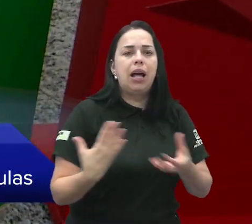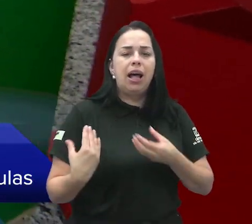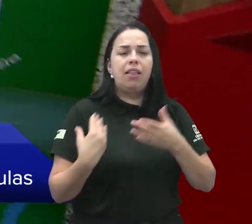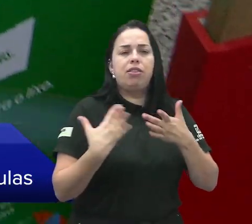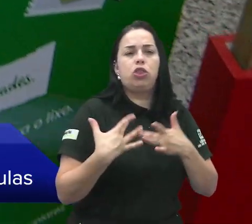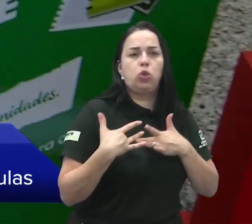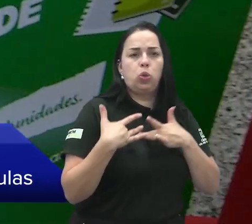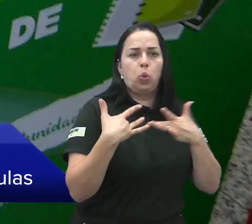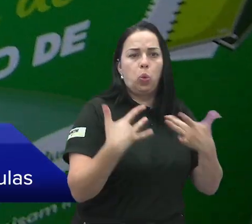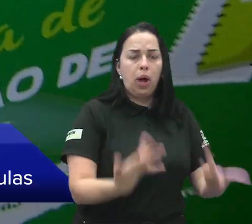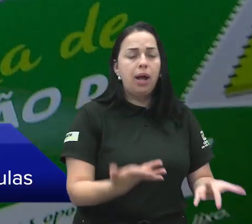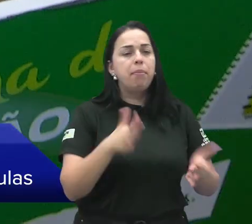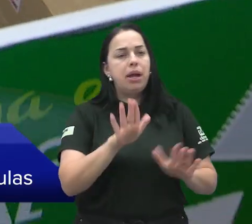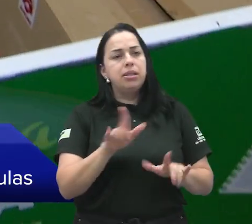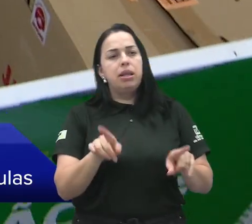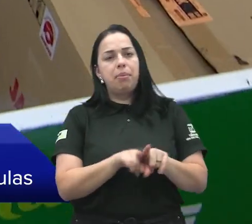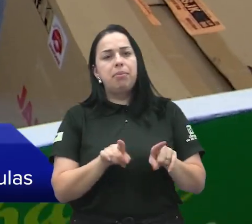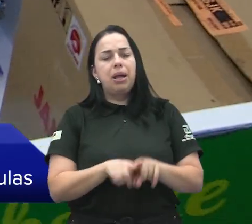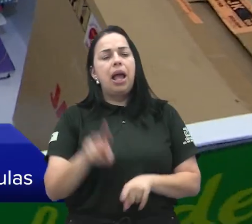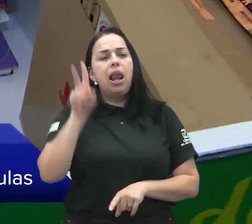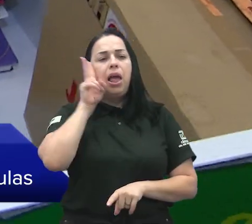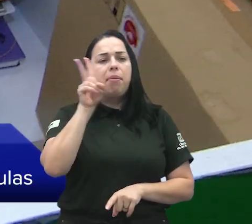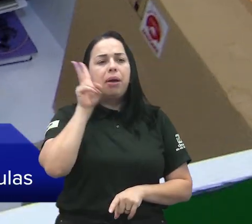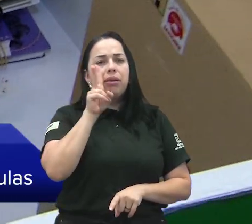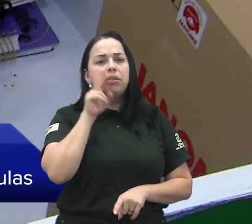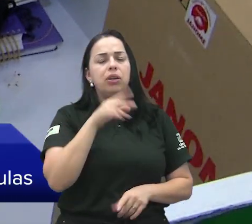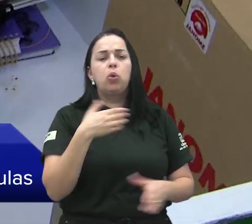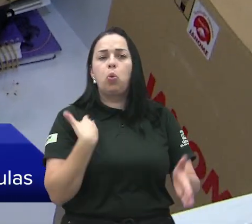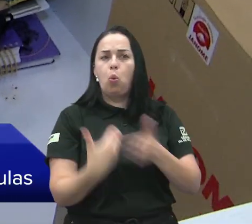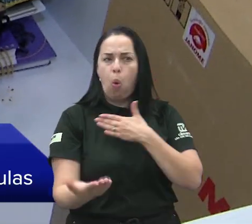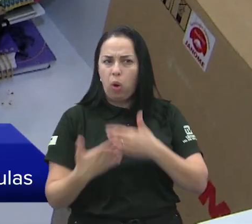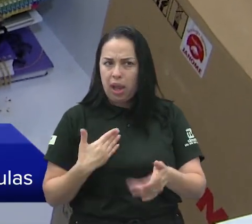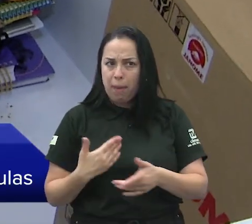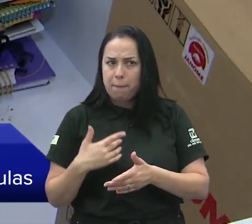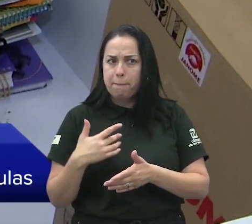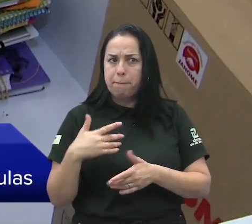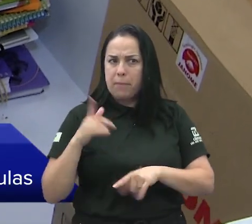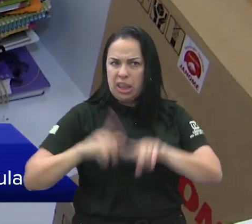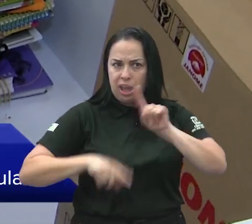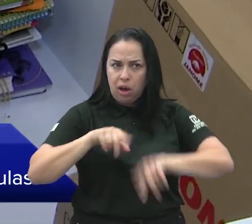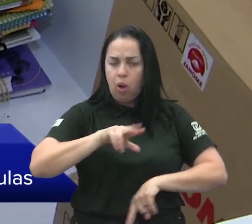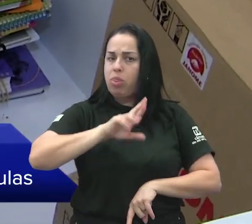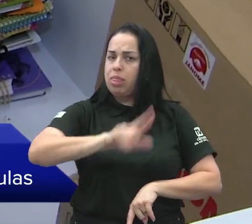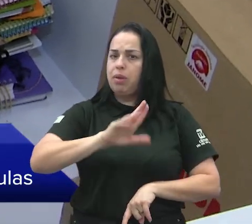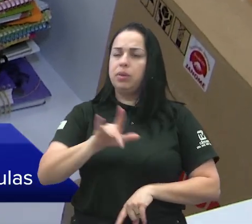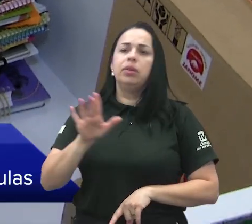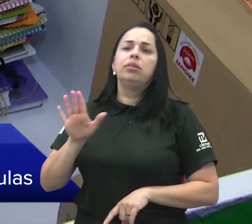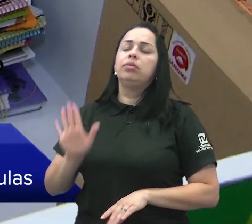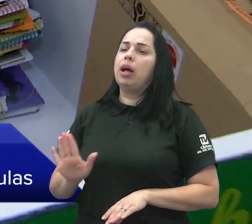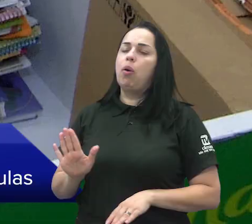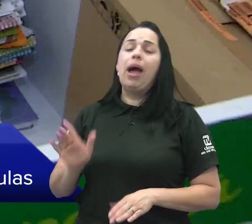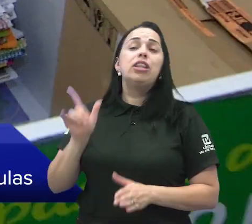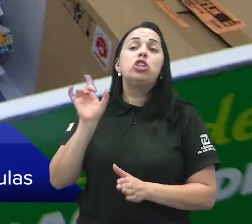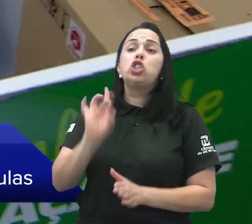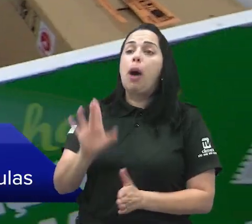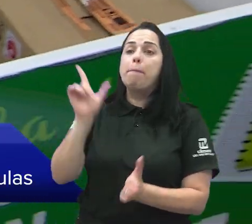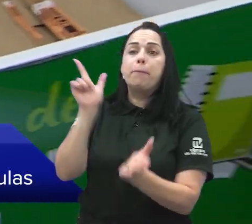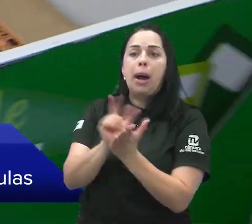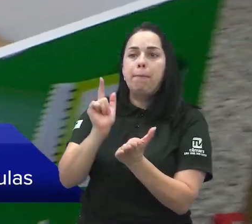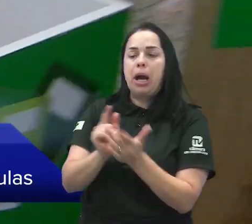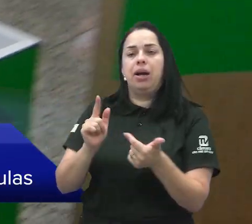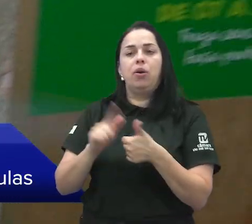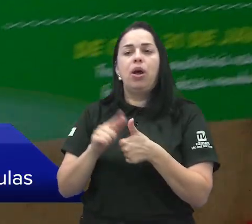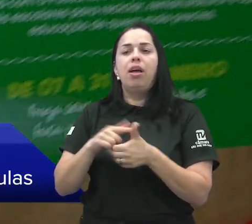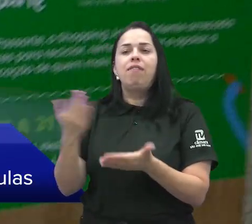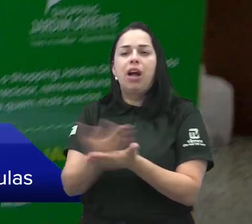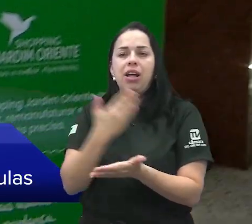depositarem aquilo que elas querem doarem. E é importante citar isso também, né, Gláucia? Que não é qualquer material escolar. Exatamente, é tudo que envolva papel.